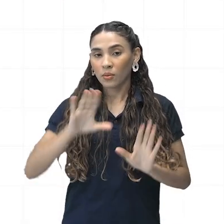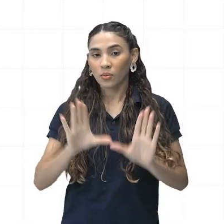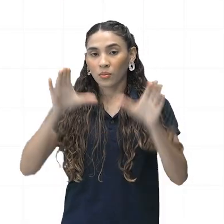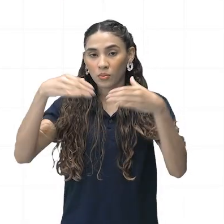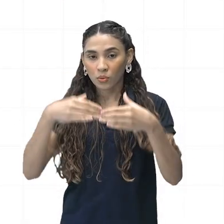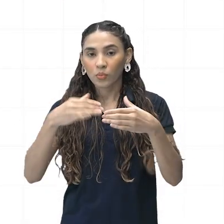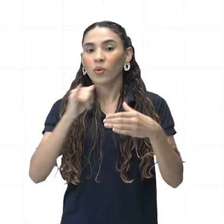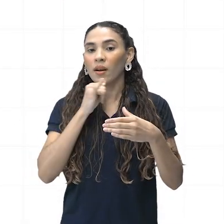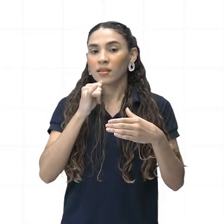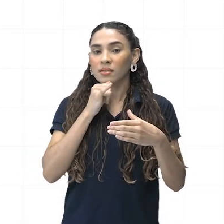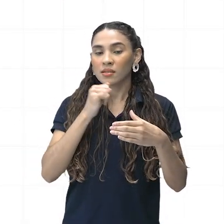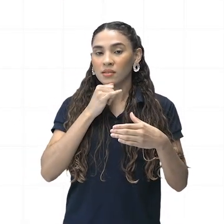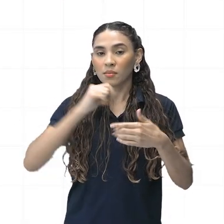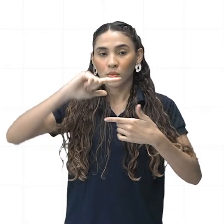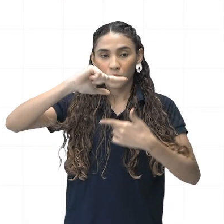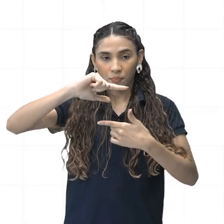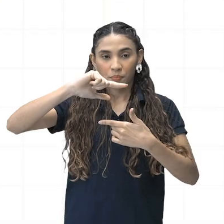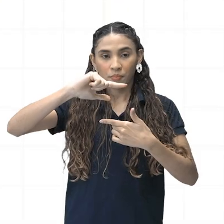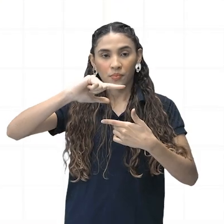de retângulos